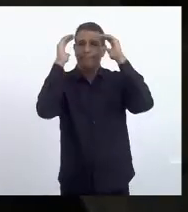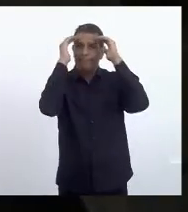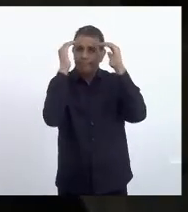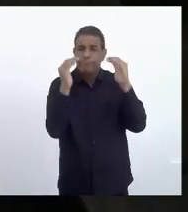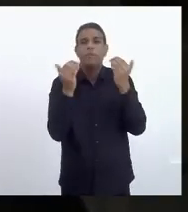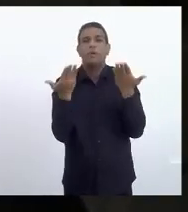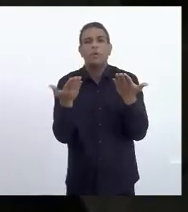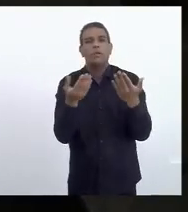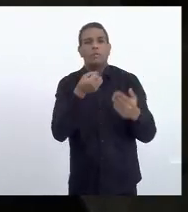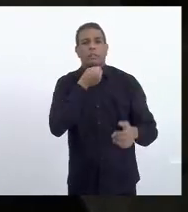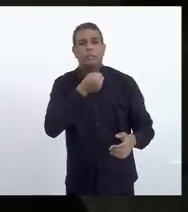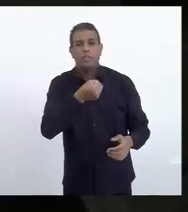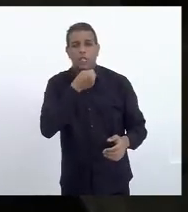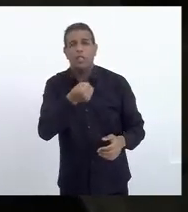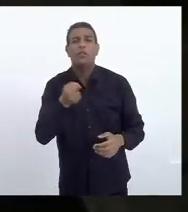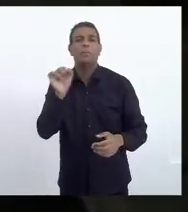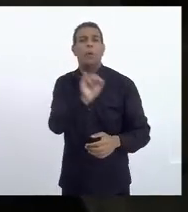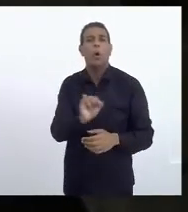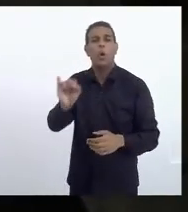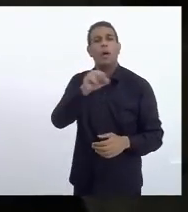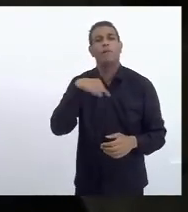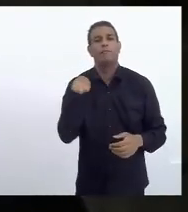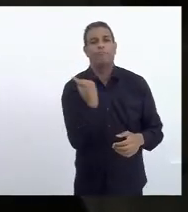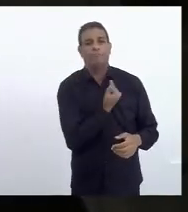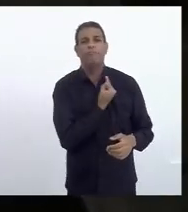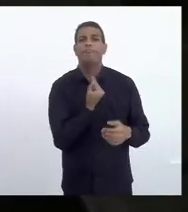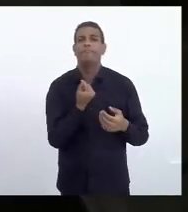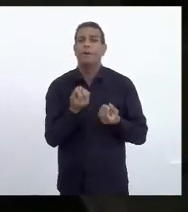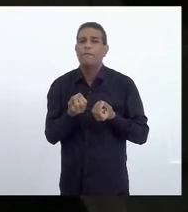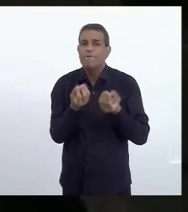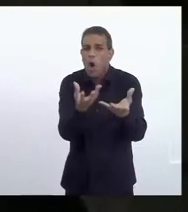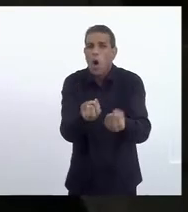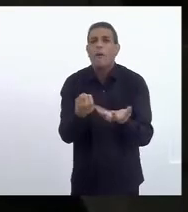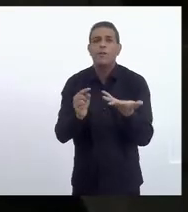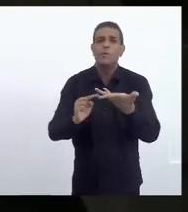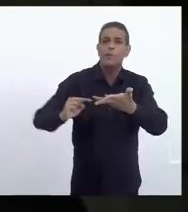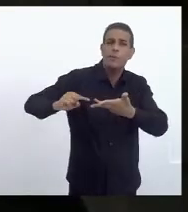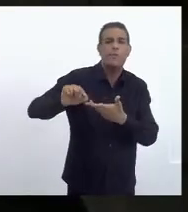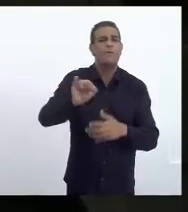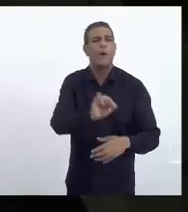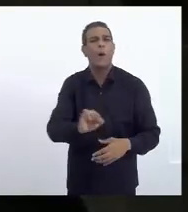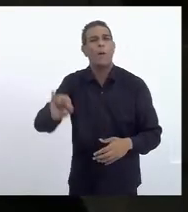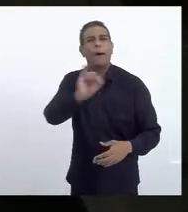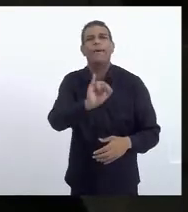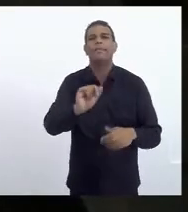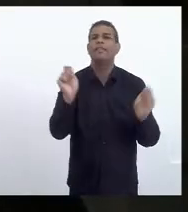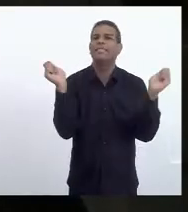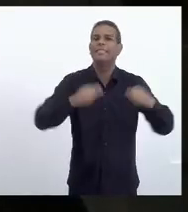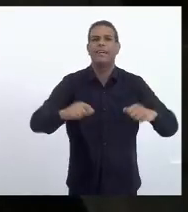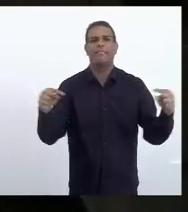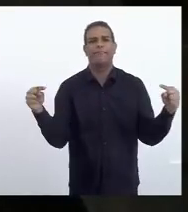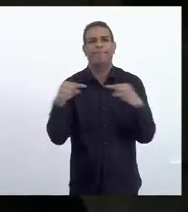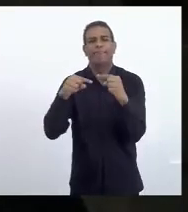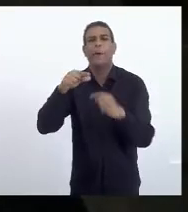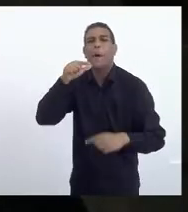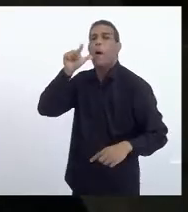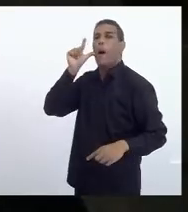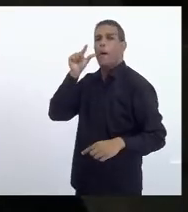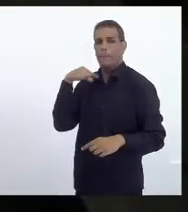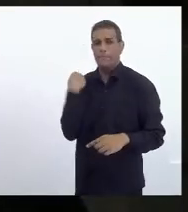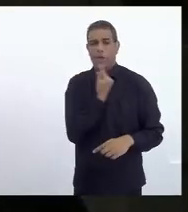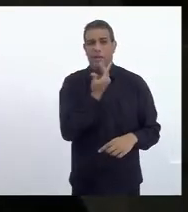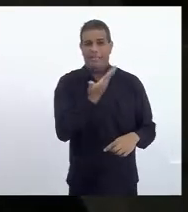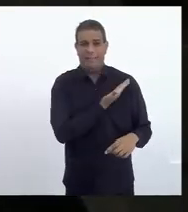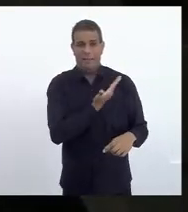a entrevista muito importante com um conteúdo muito rico que foi concedida ontem pelo